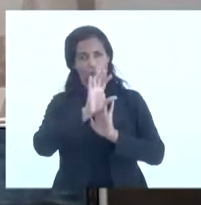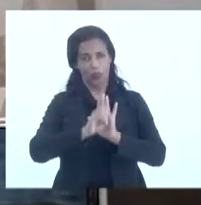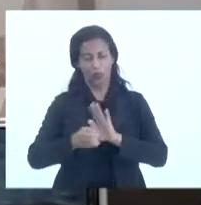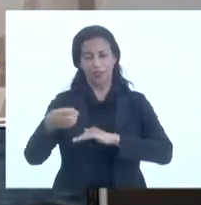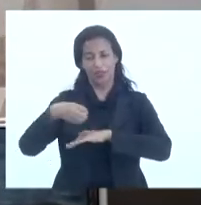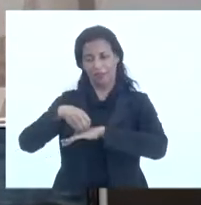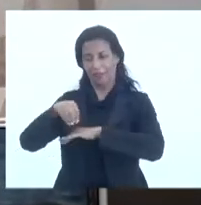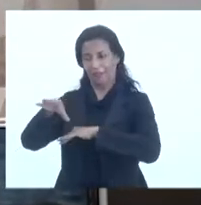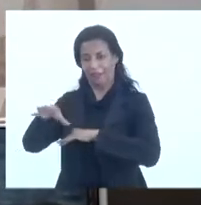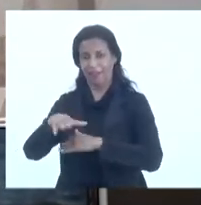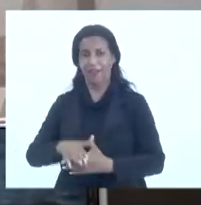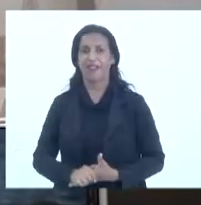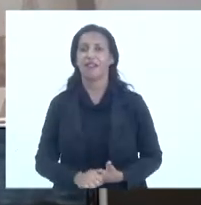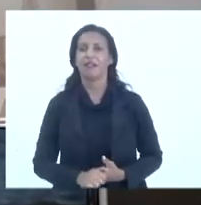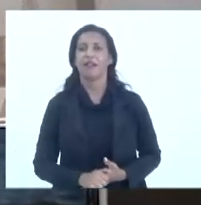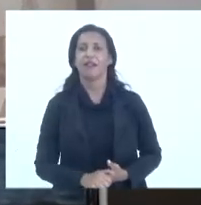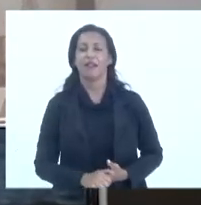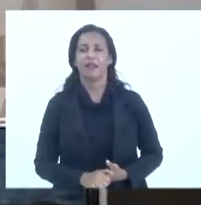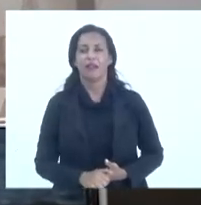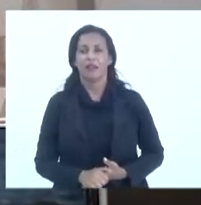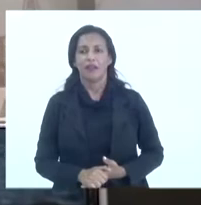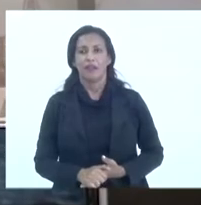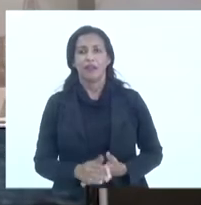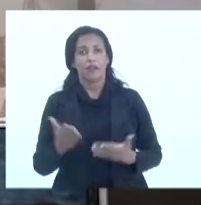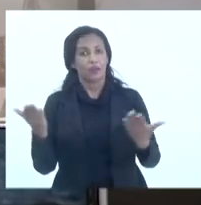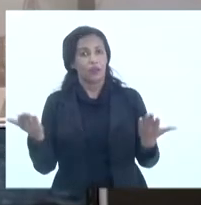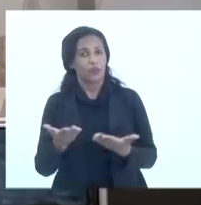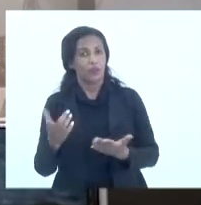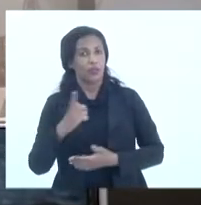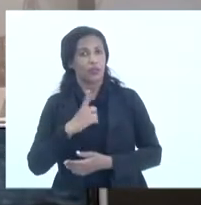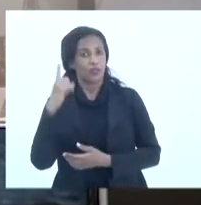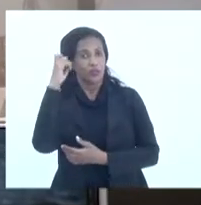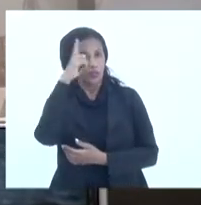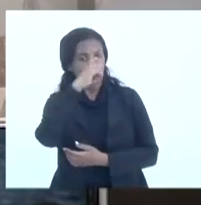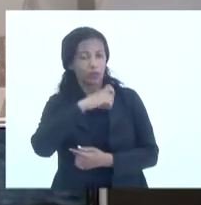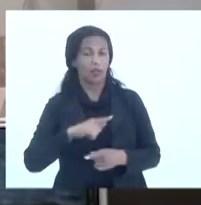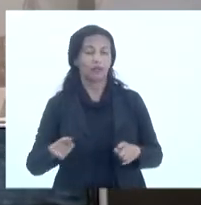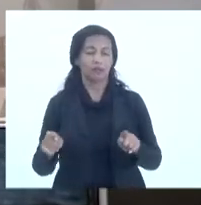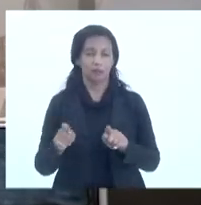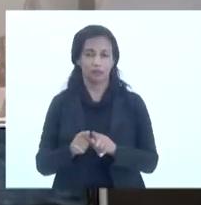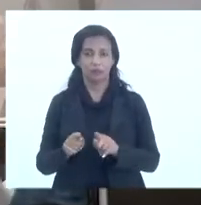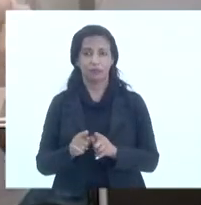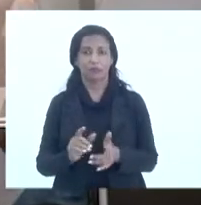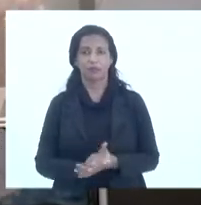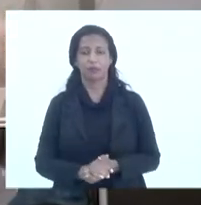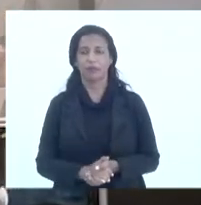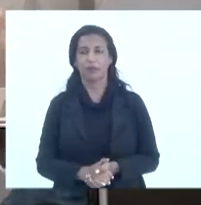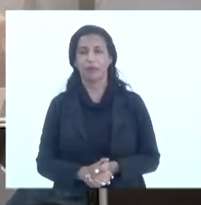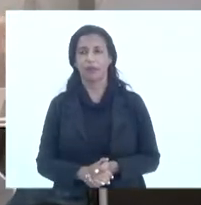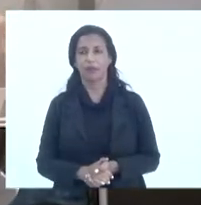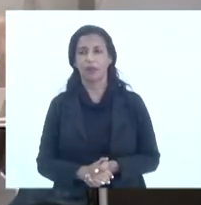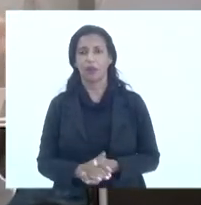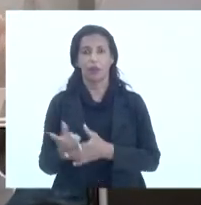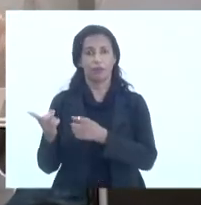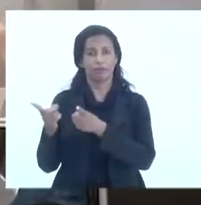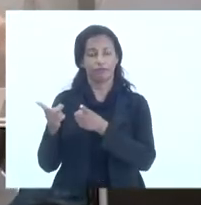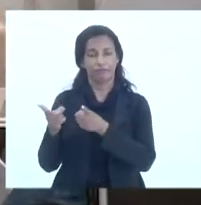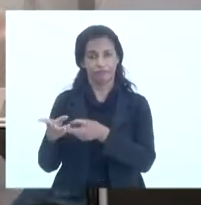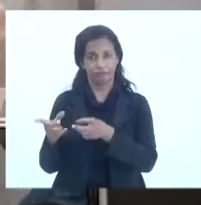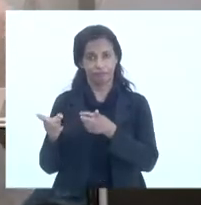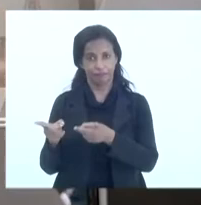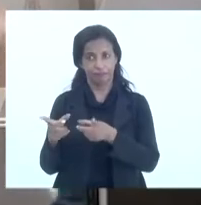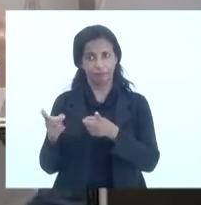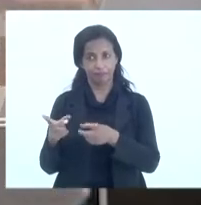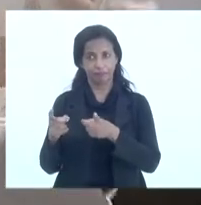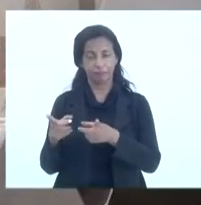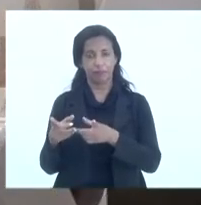André Siciliano, é justamente o seguinte: hoje a gente tem uma dificuldade muito grande, é que com a privatização, com